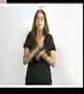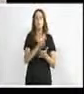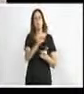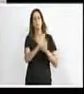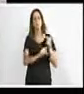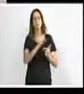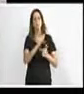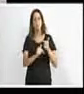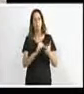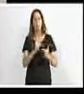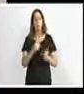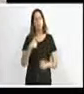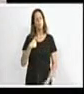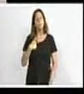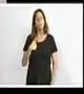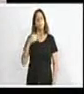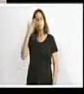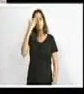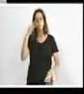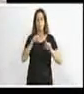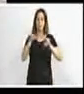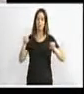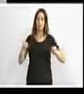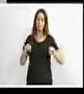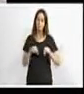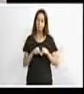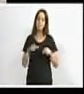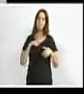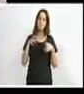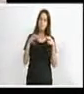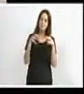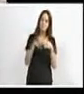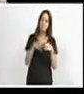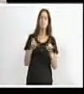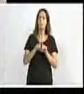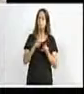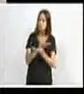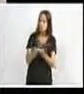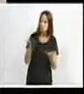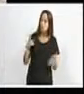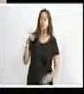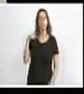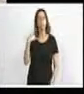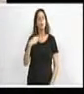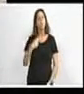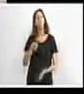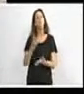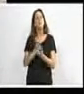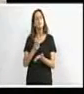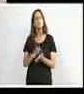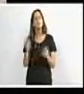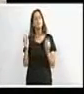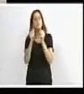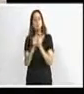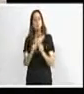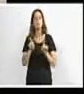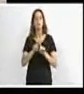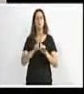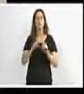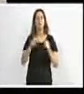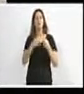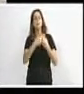E eu tenho que aqui no nosso gabinete e na Câmara de Vereadores, tem vários parceiros, novos vereadores, que sempre estão fazendo esse pedágio. Vamos lá, reúna a